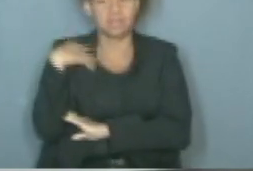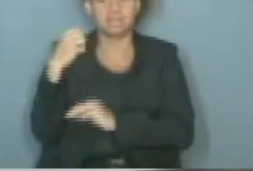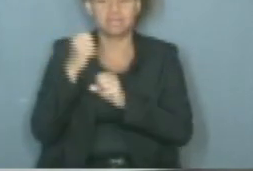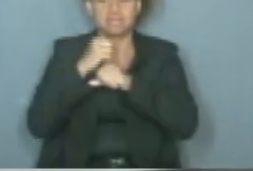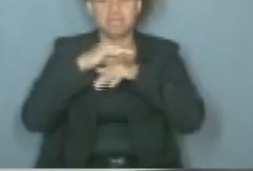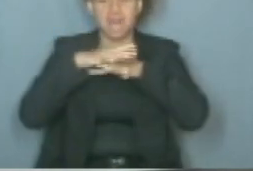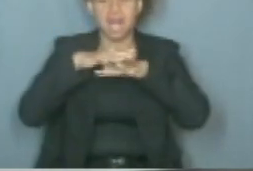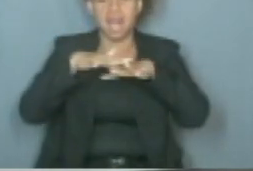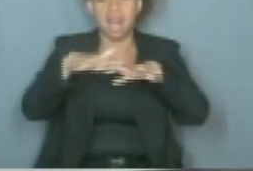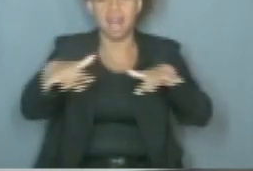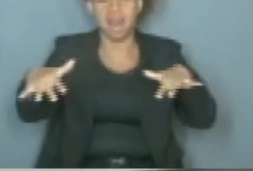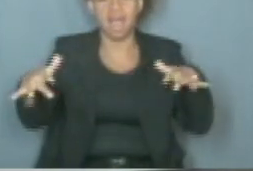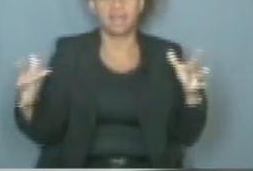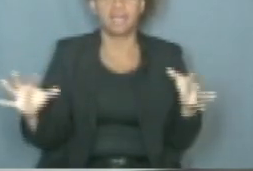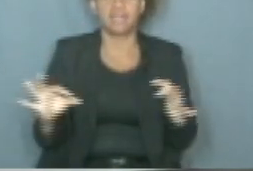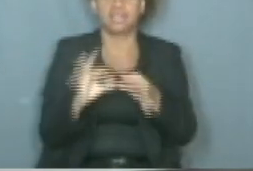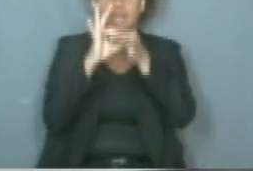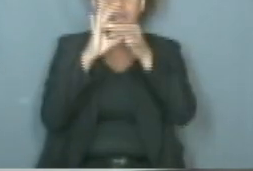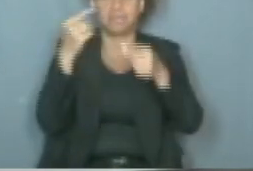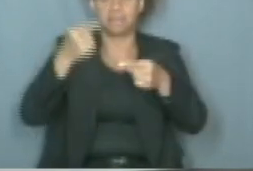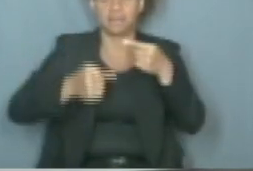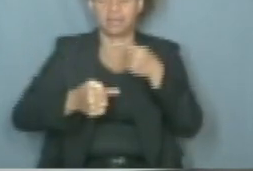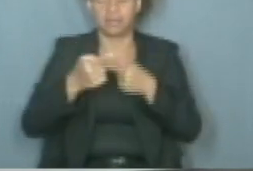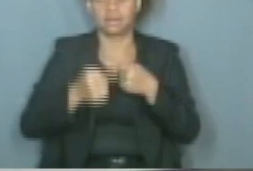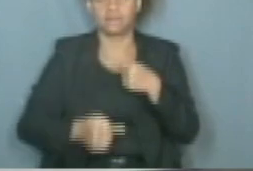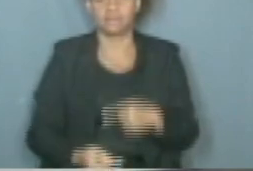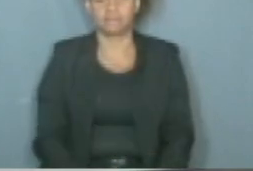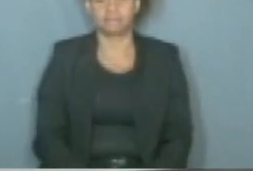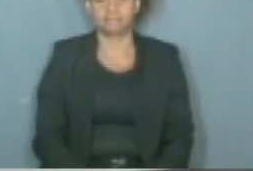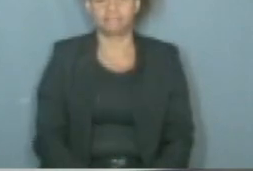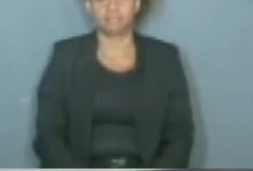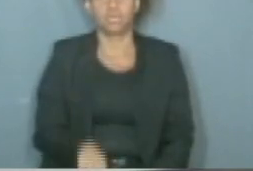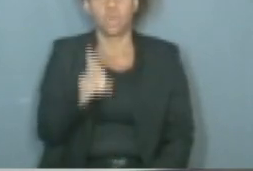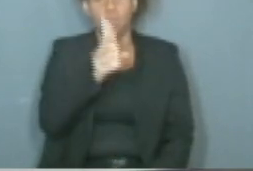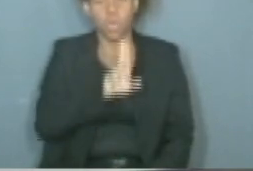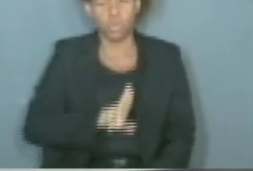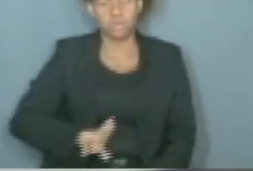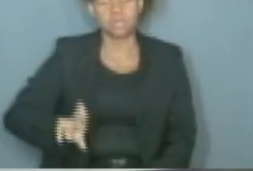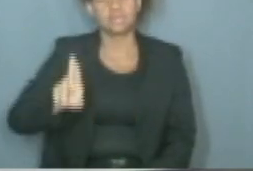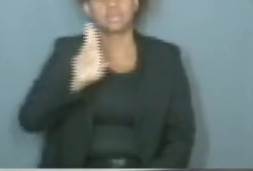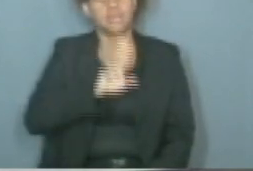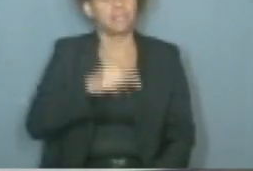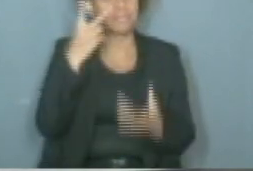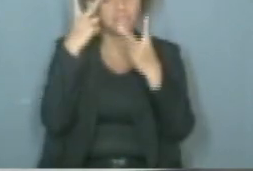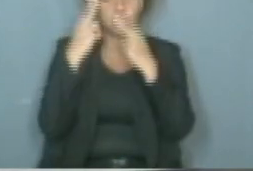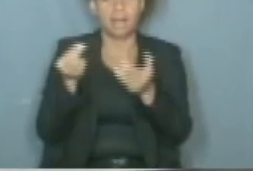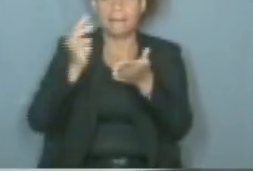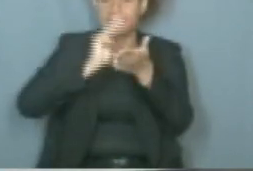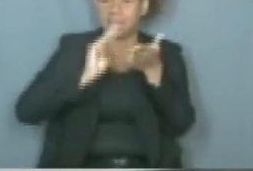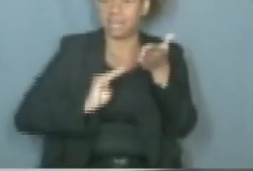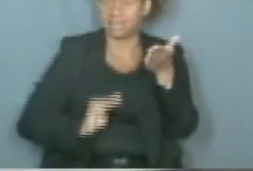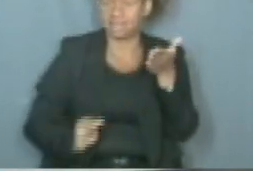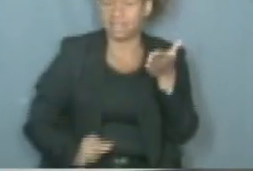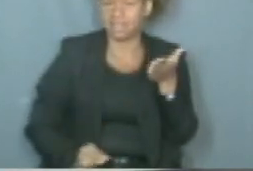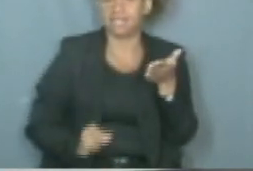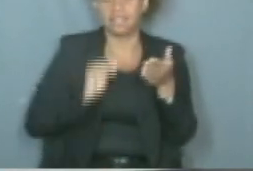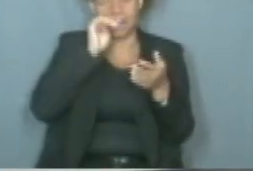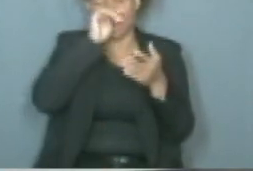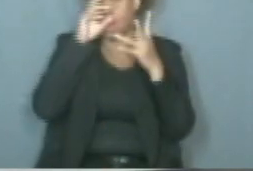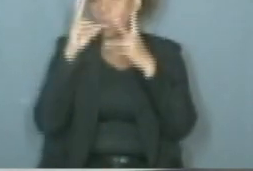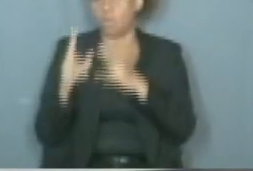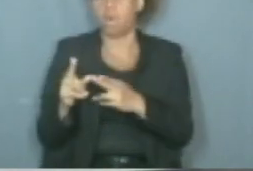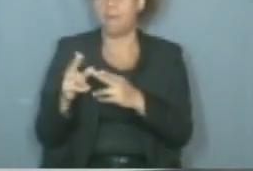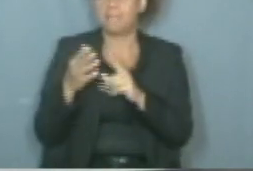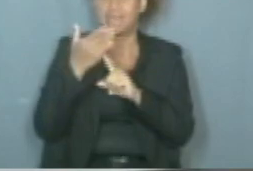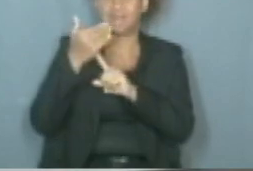cooperação entre aliados políticos, utilizando a mesma metodologia de milícias digitais